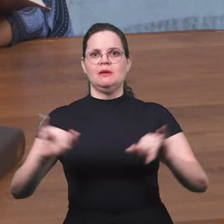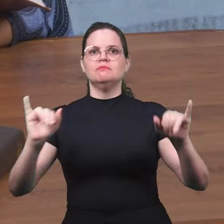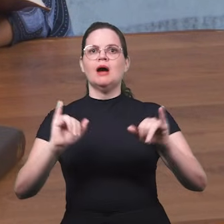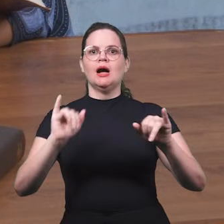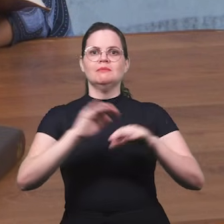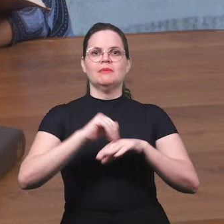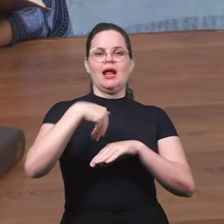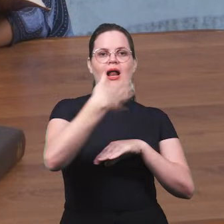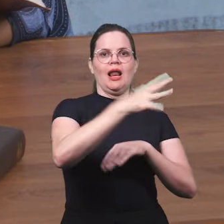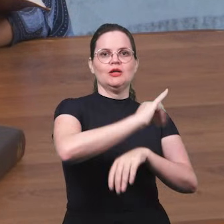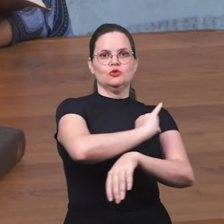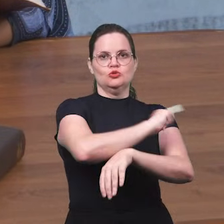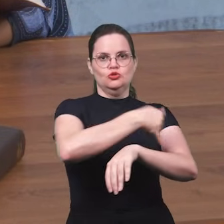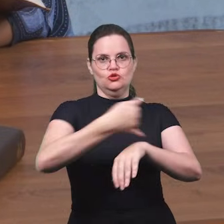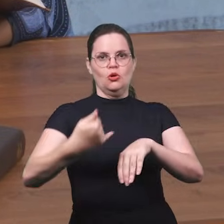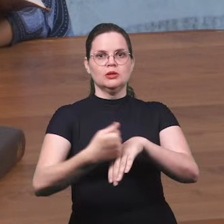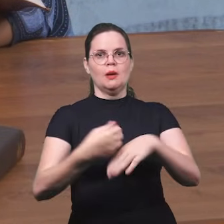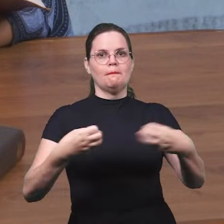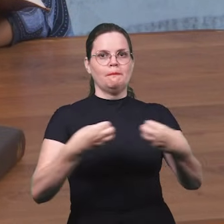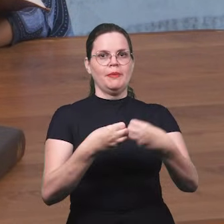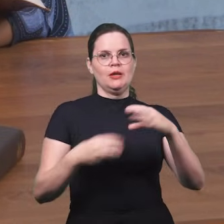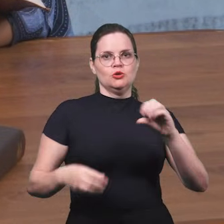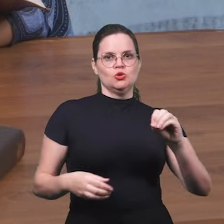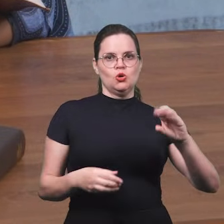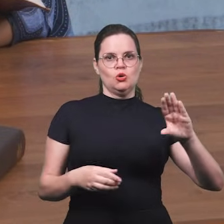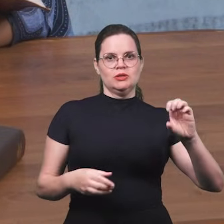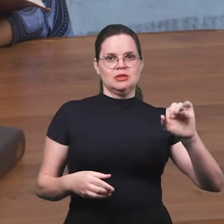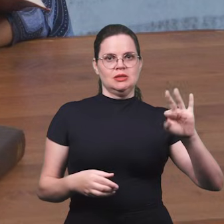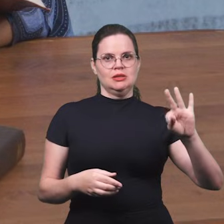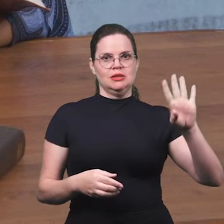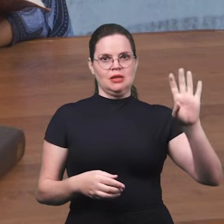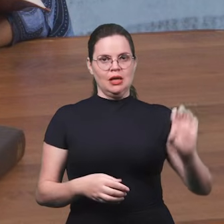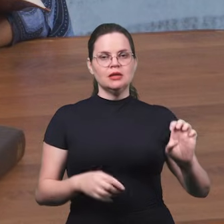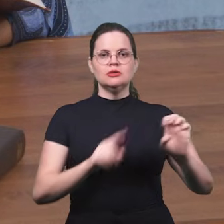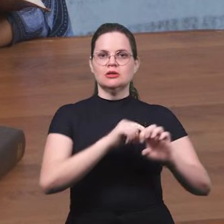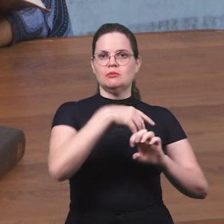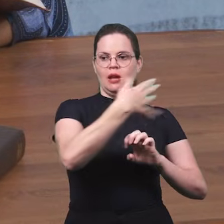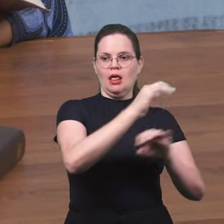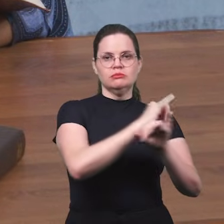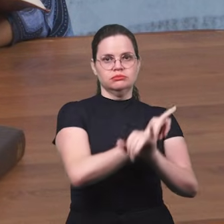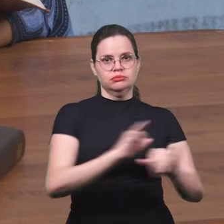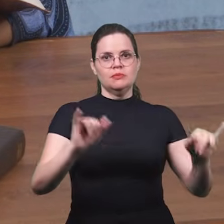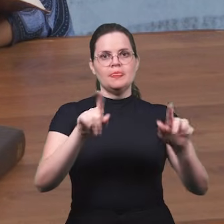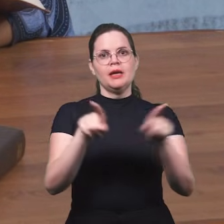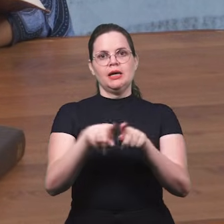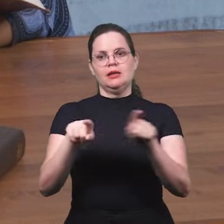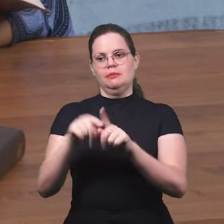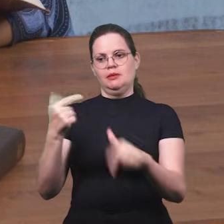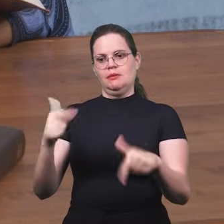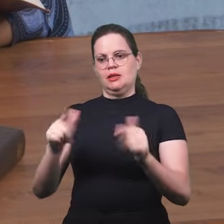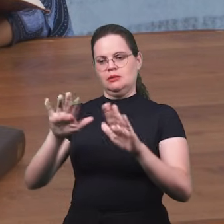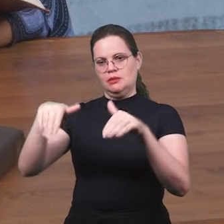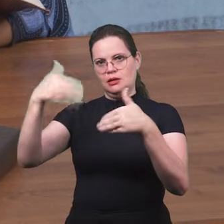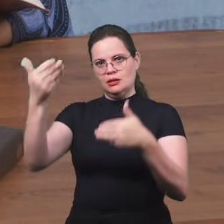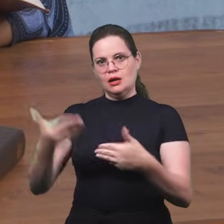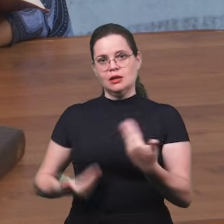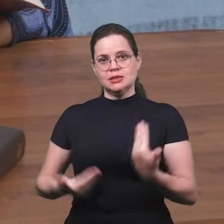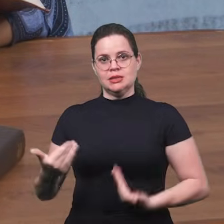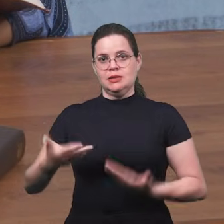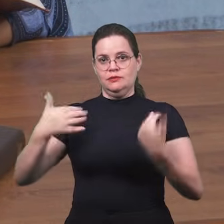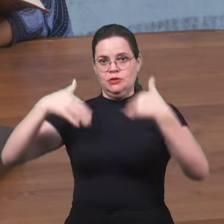do Jordão para o ocidente, em toda a obra do Senhor e para o serviço do rei.